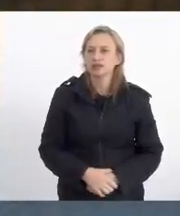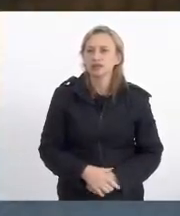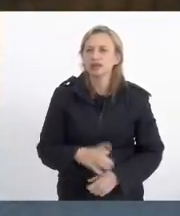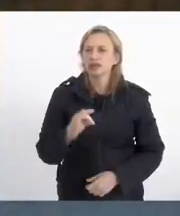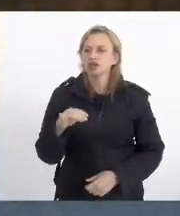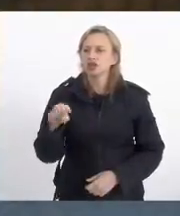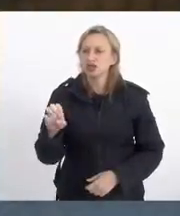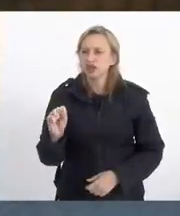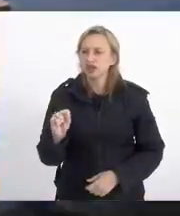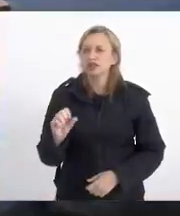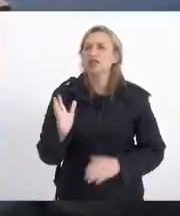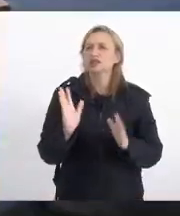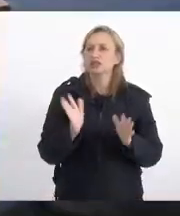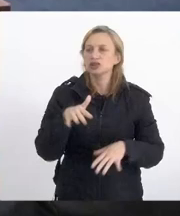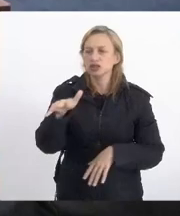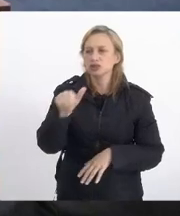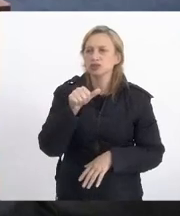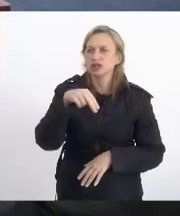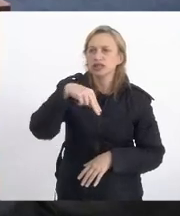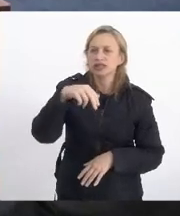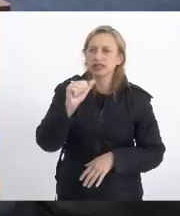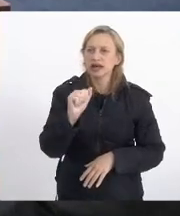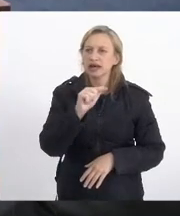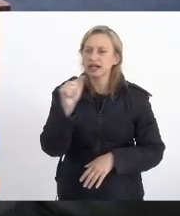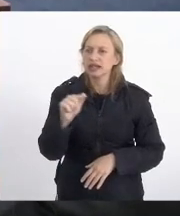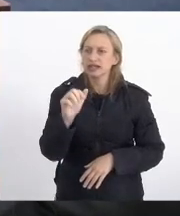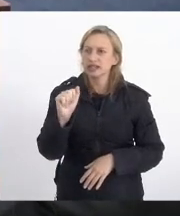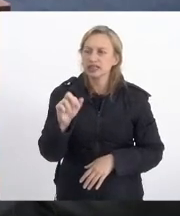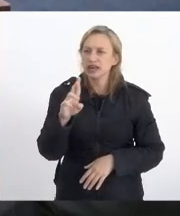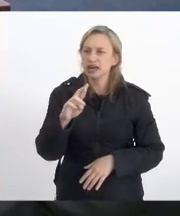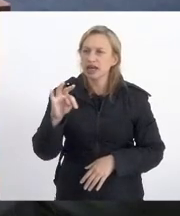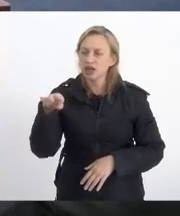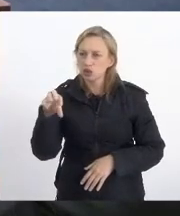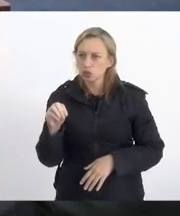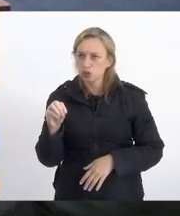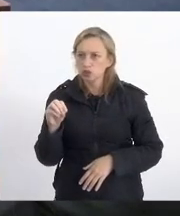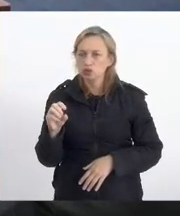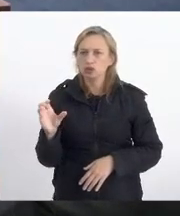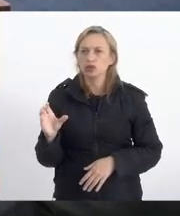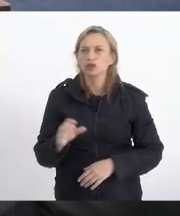Charles, quero chamar aqui o senhor Nazareno da Silva Duarte.